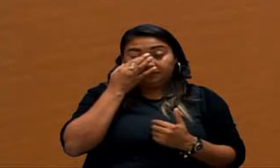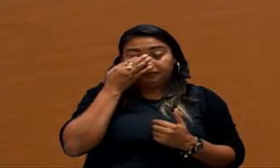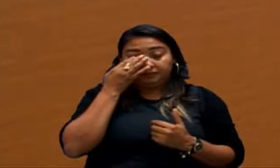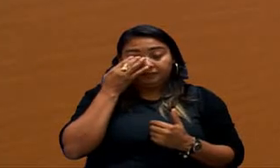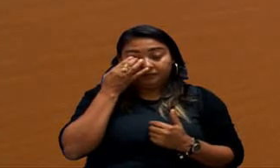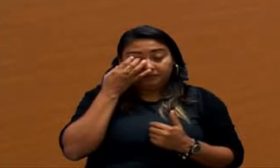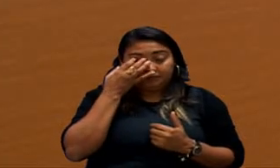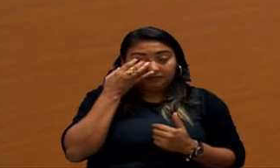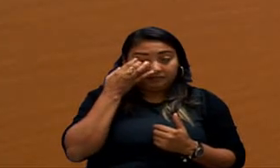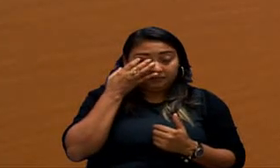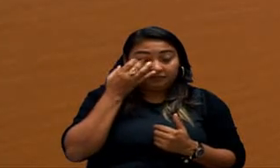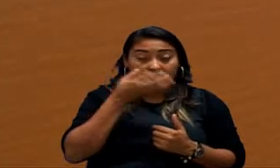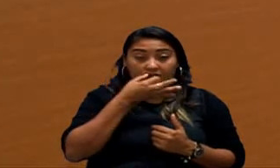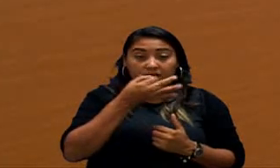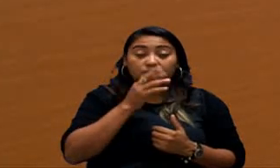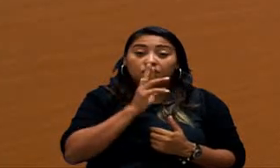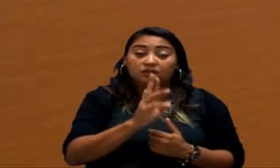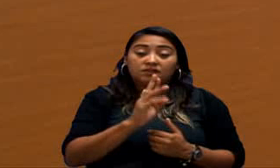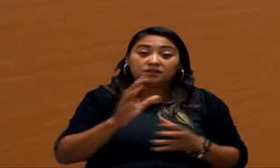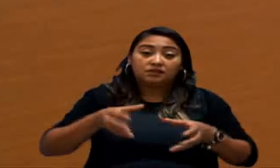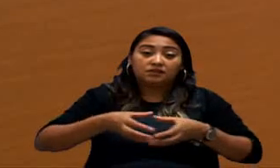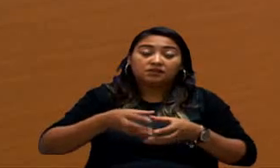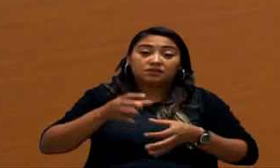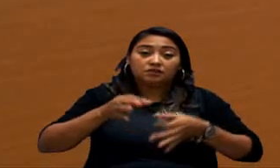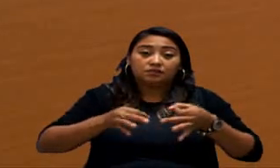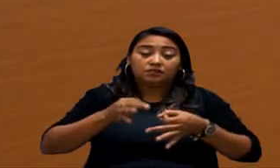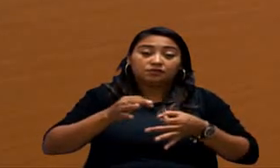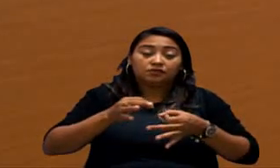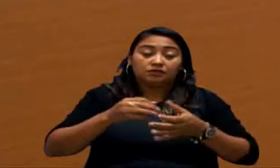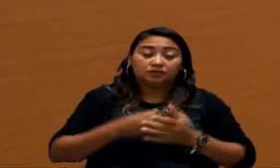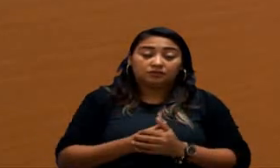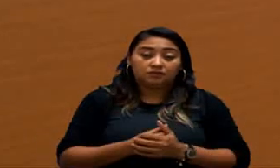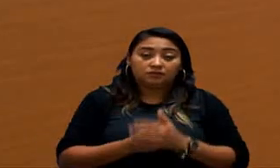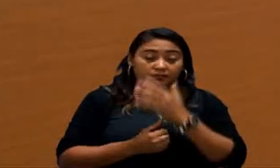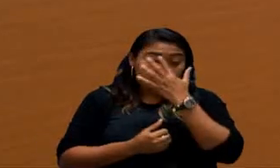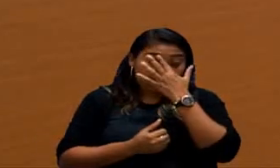respaldo da Comissão de Justiça foi... nada a opor, né?